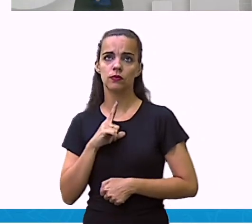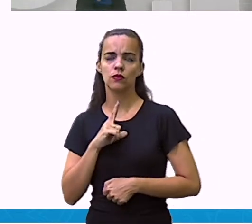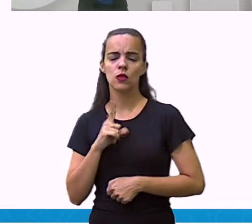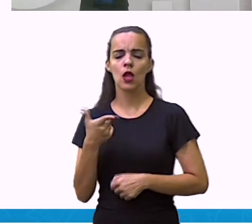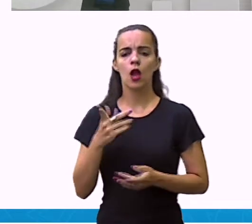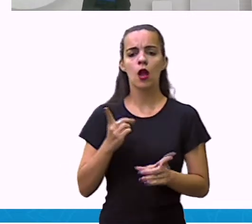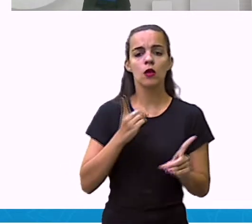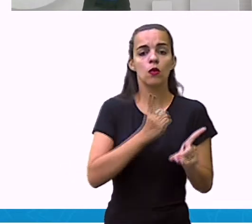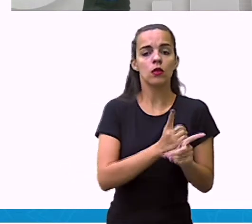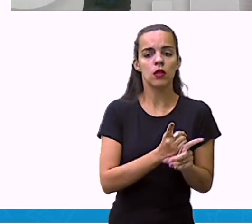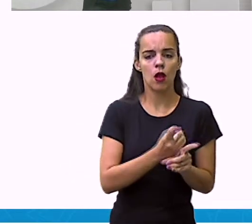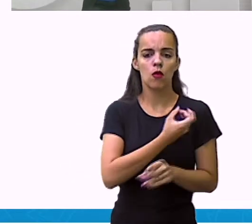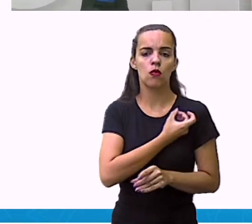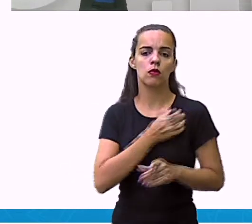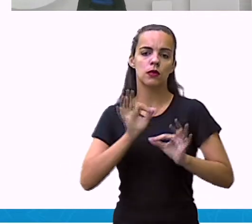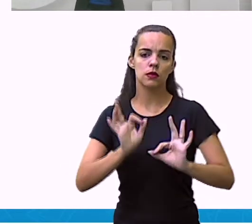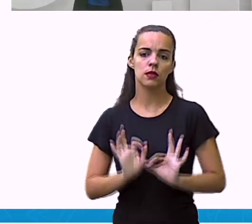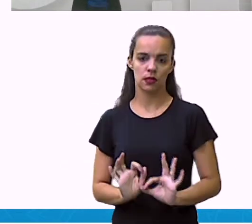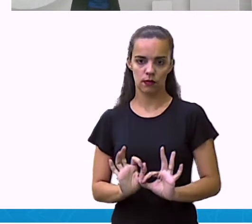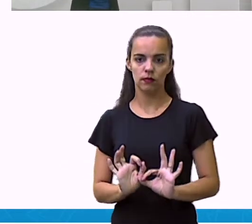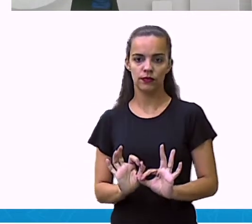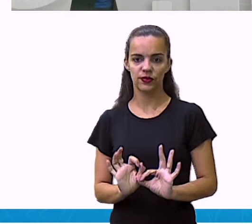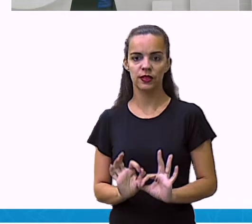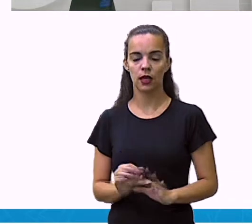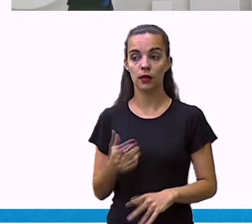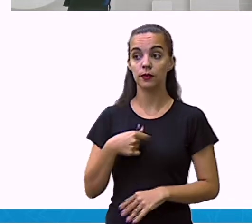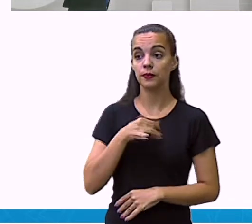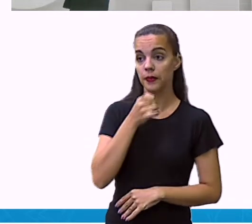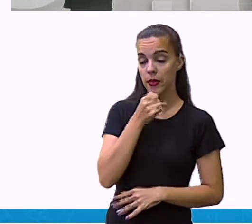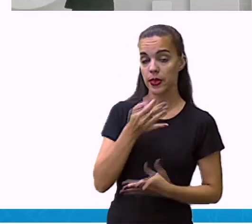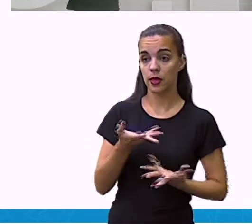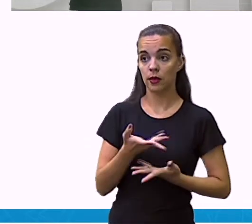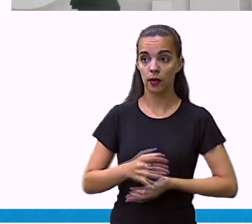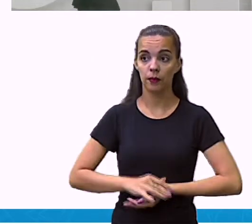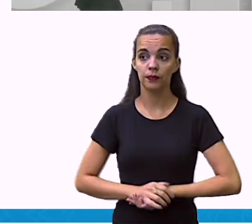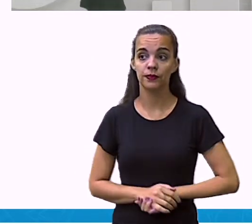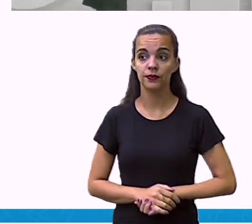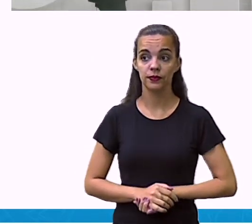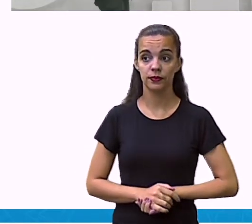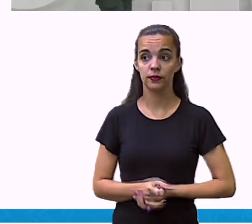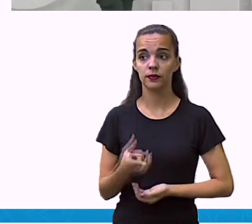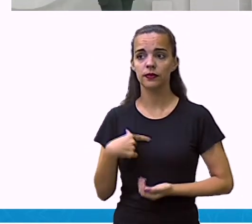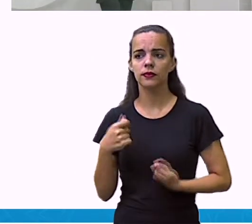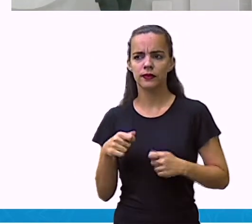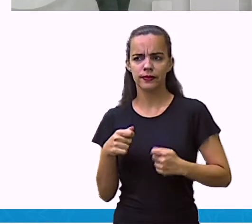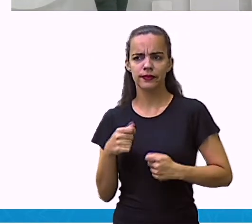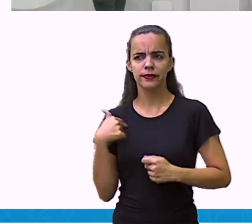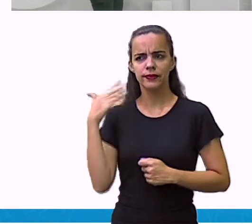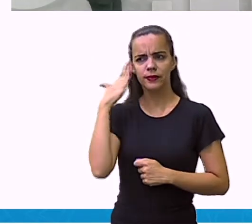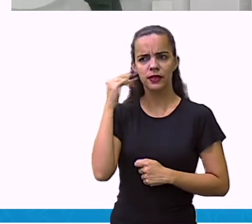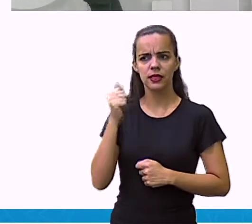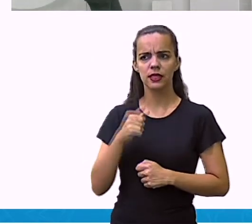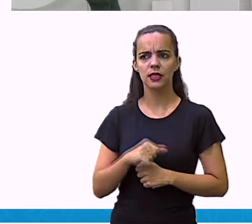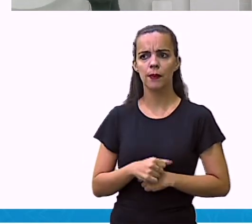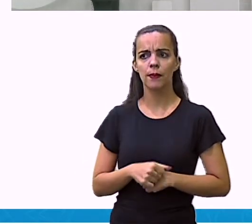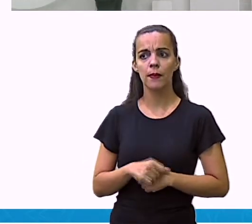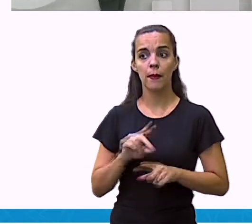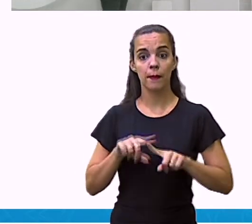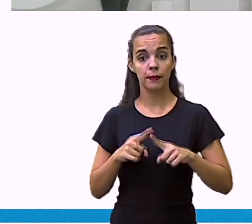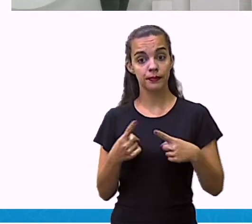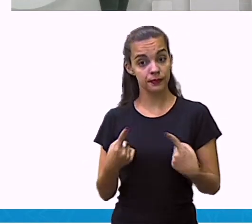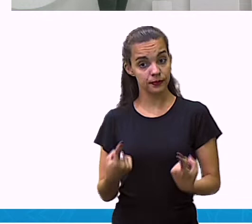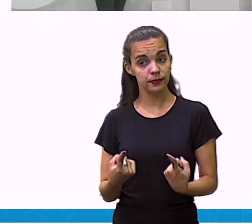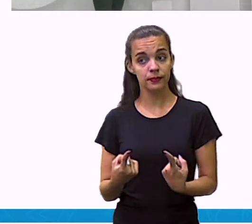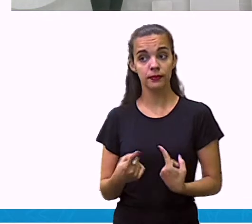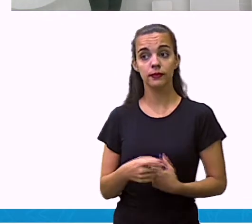chegarmos na nossa idade de hoje, que nós não vamos contar, né, pessoal? Vamos deixar bem escondidinho. Ninguém precisa saber da nossa idade.